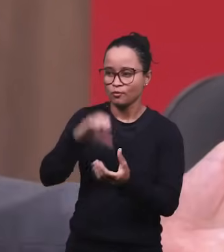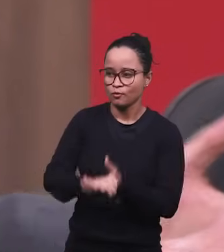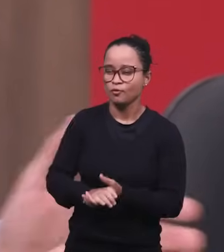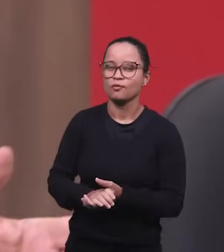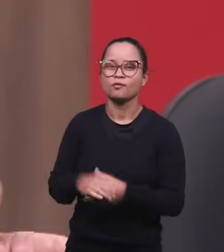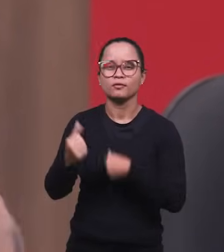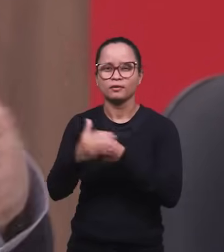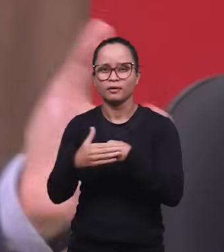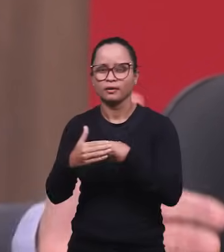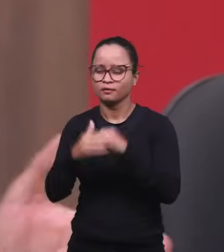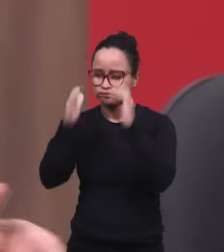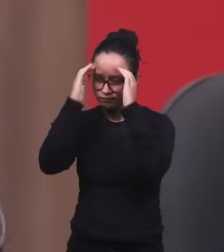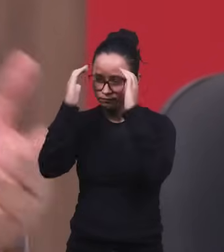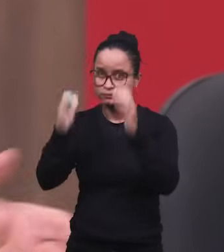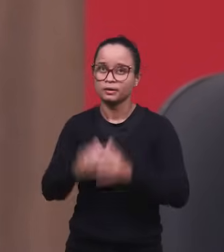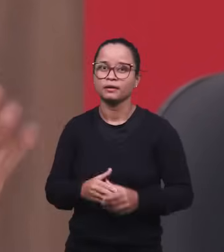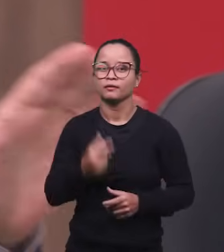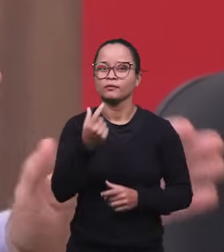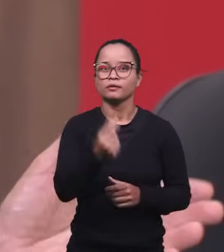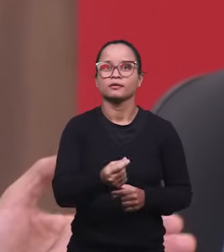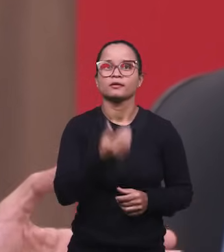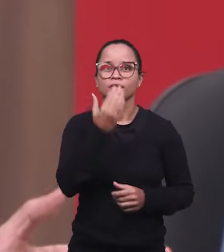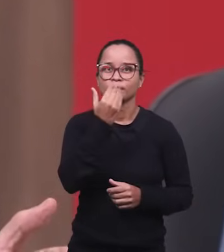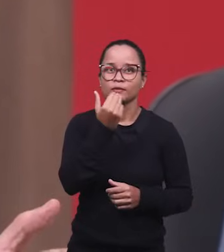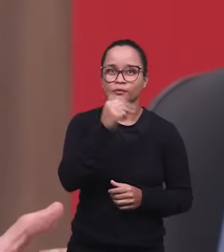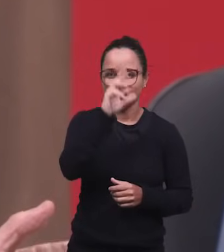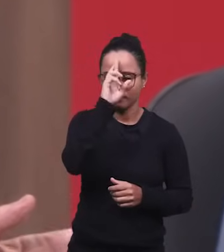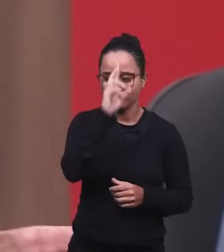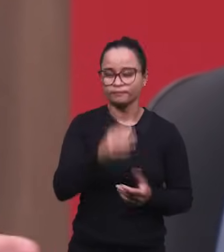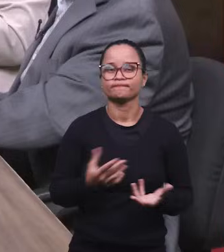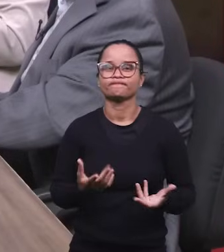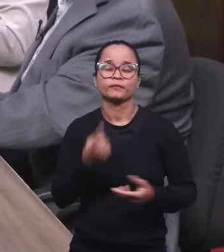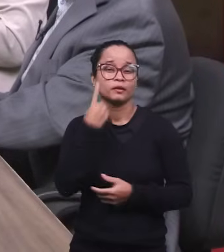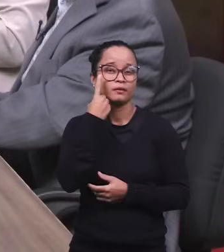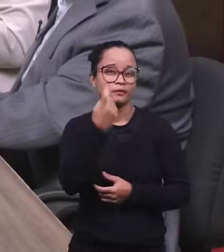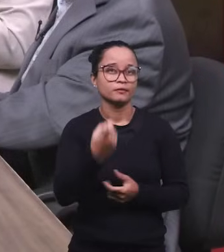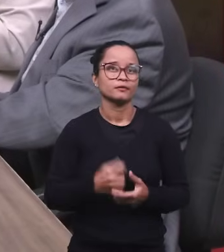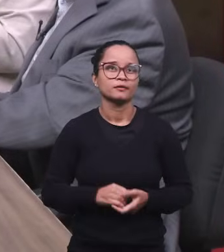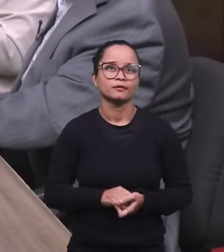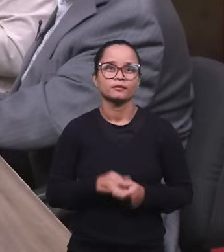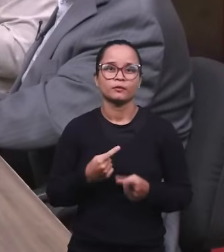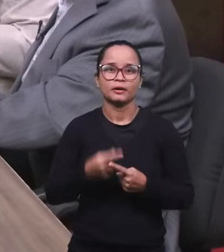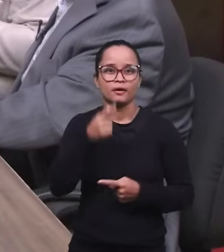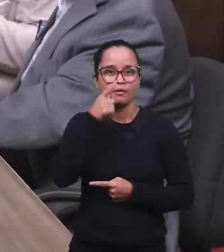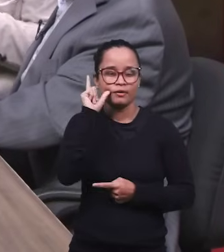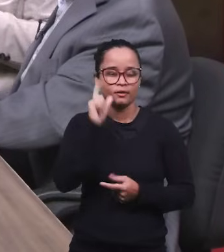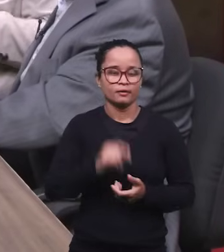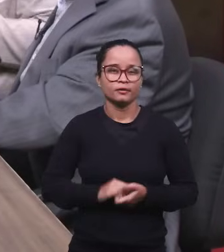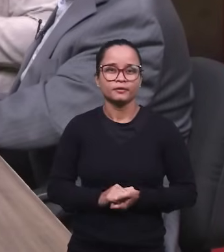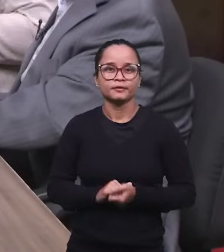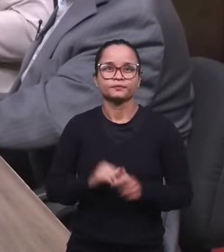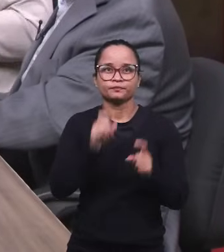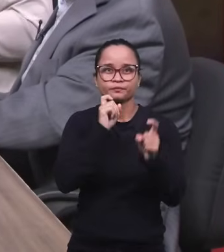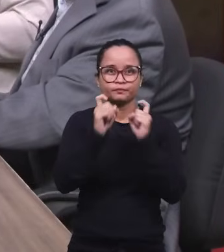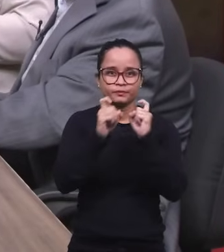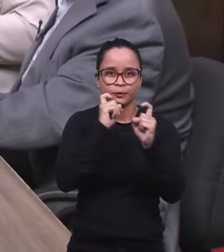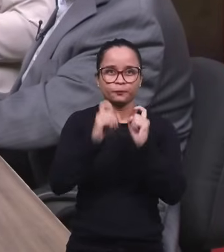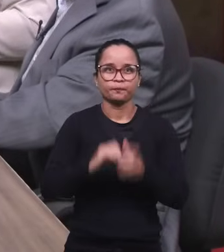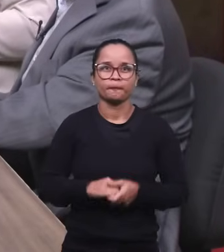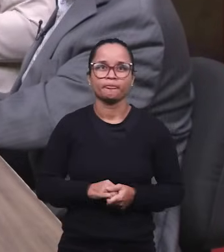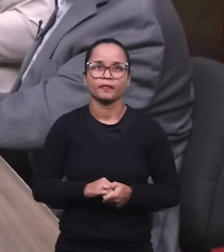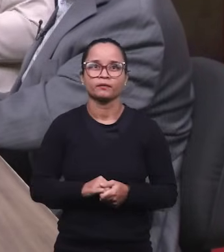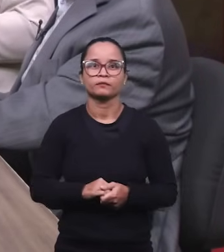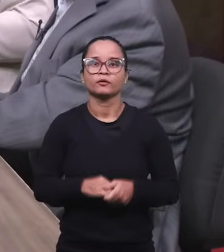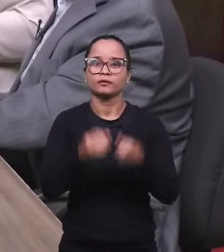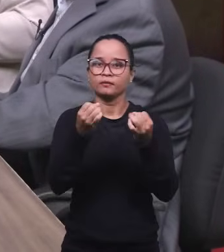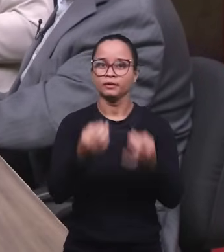esposa ela merece, o carinho, o respeito. Vamos sair para almoçar muitas vezes, né? Isso. É interessante que ontem a gente estava numa reunião